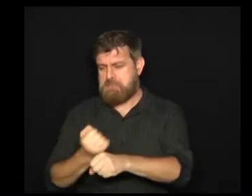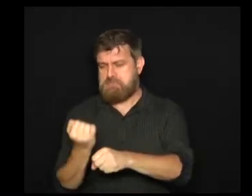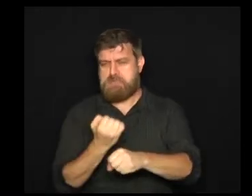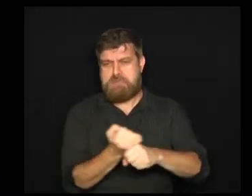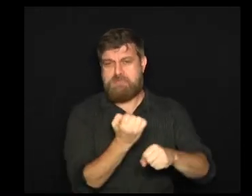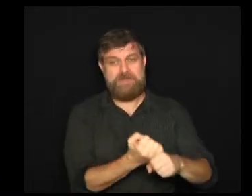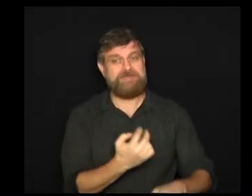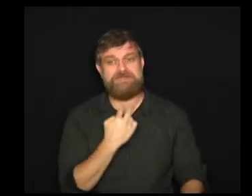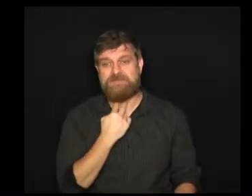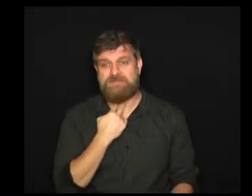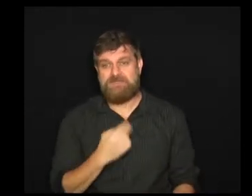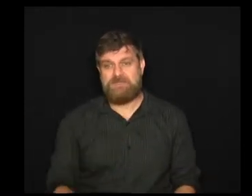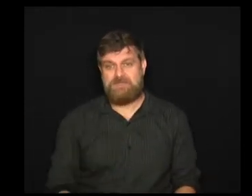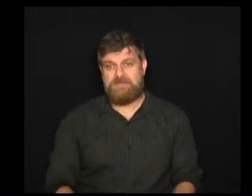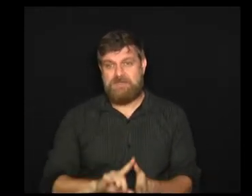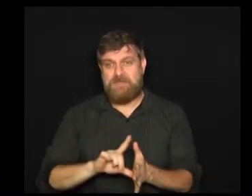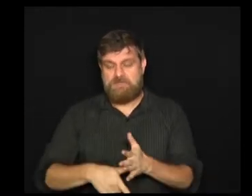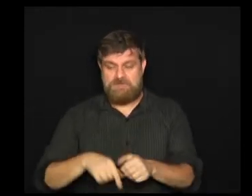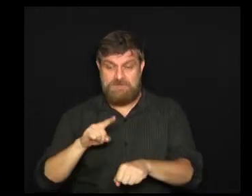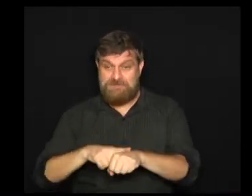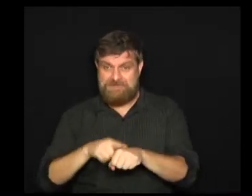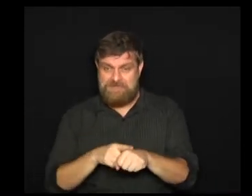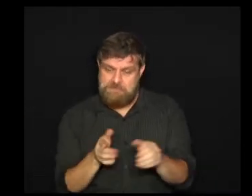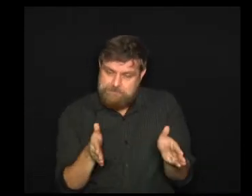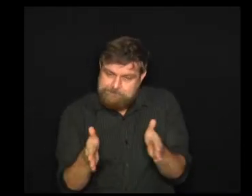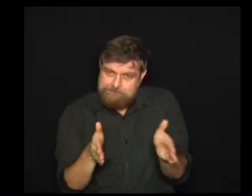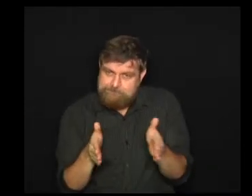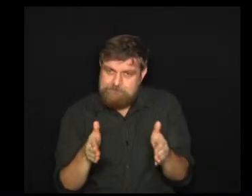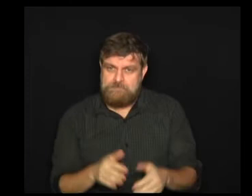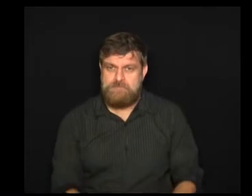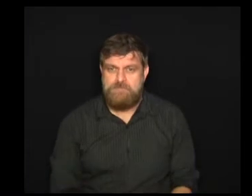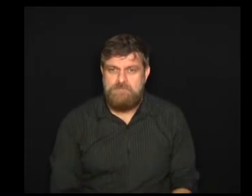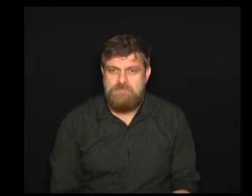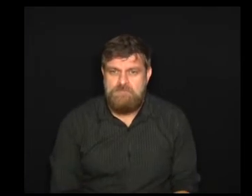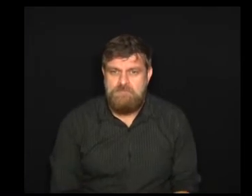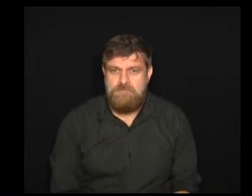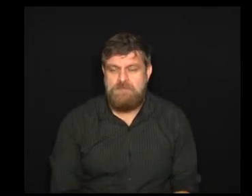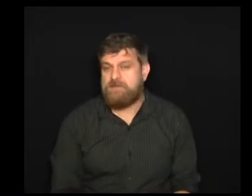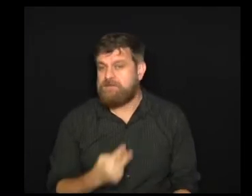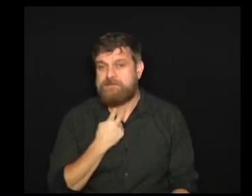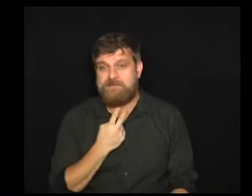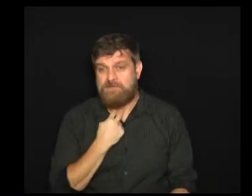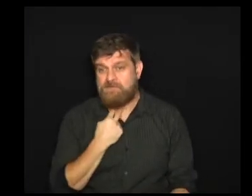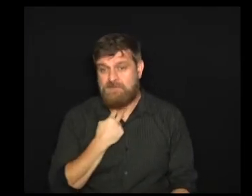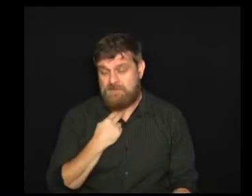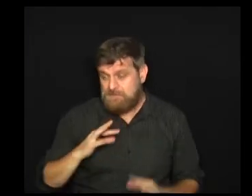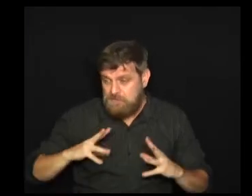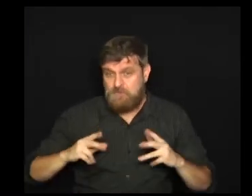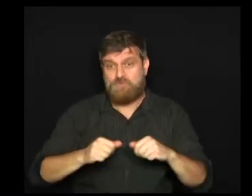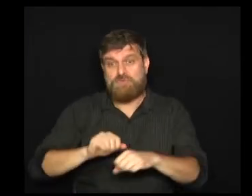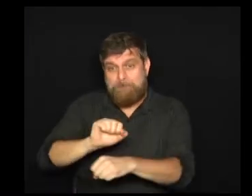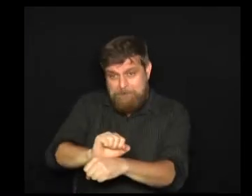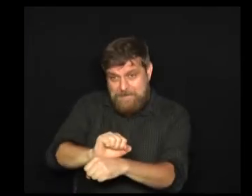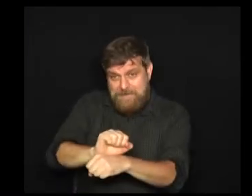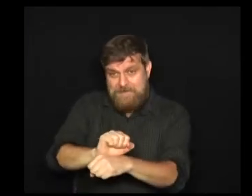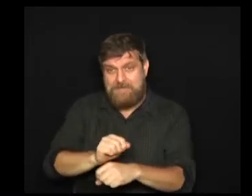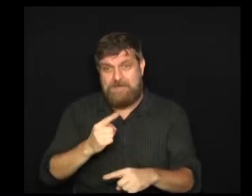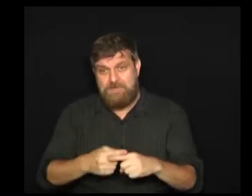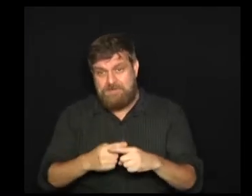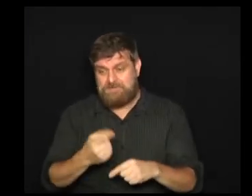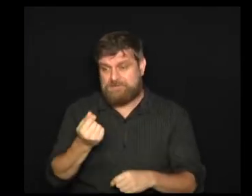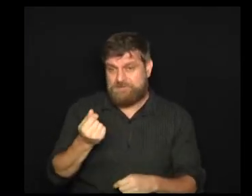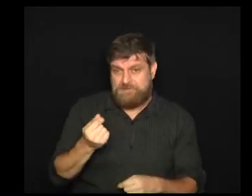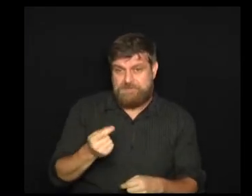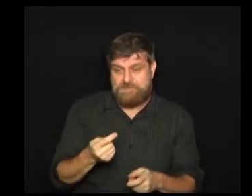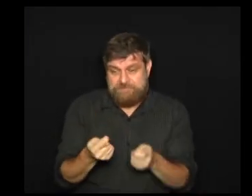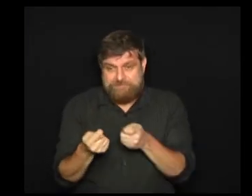coisas depois de um determinado período, né? Que aí acaba comprometendo, para tudo. É questão de orçamento também